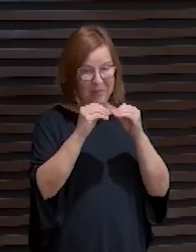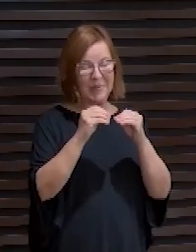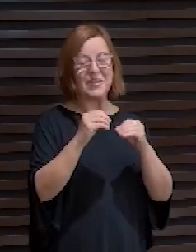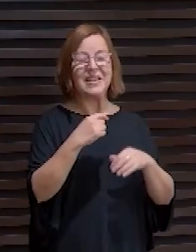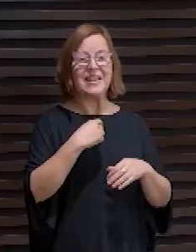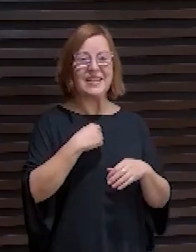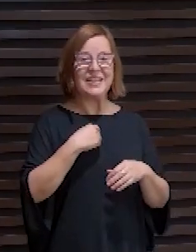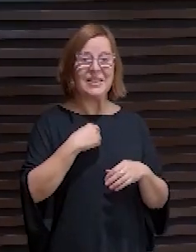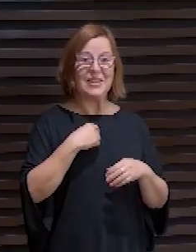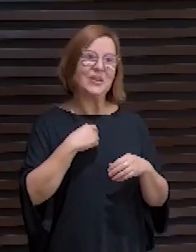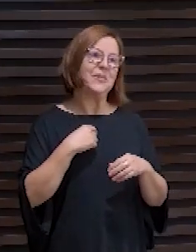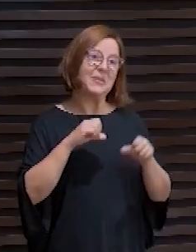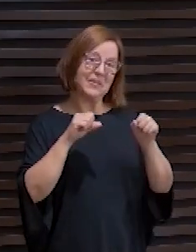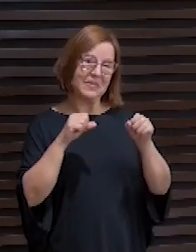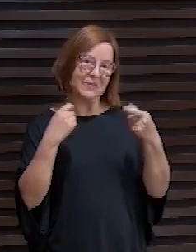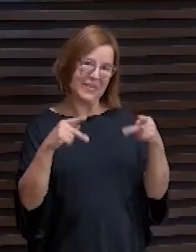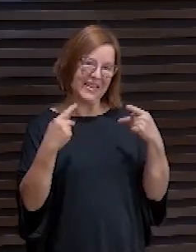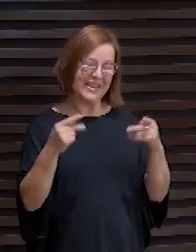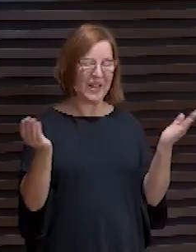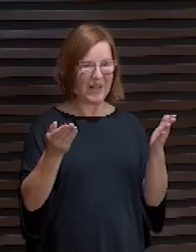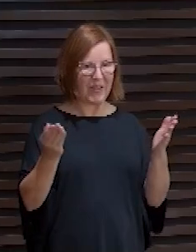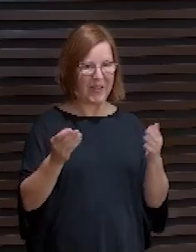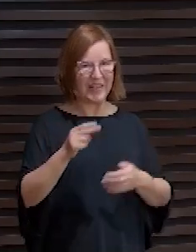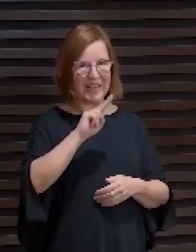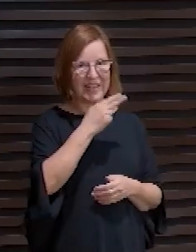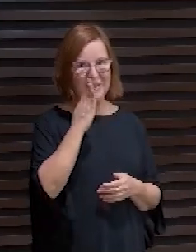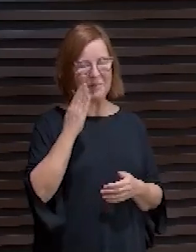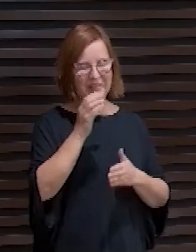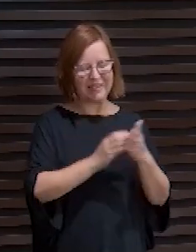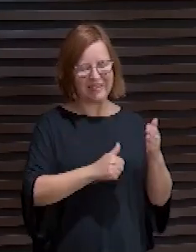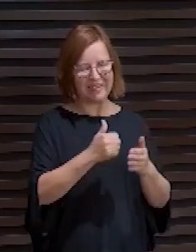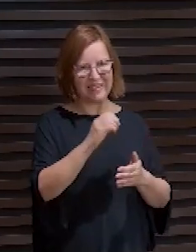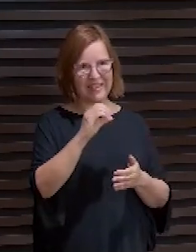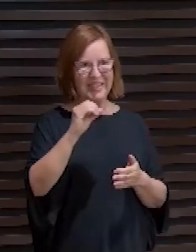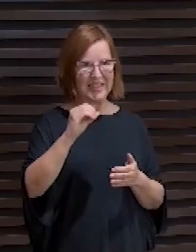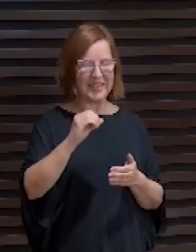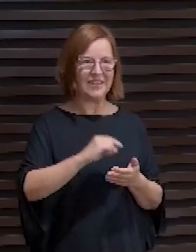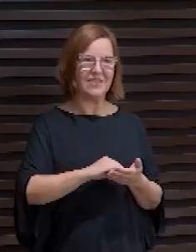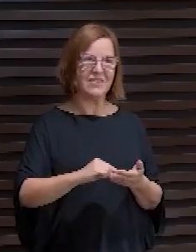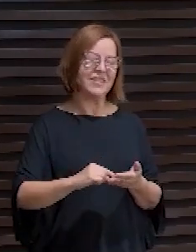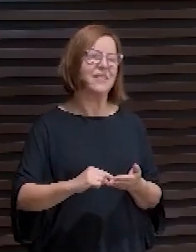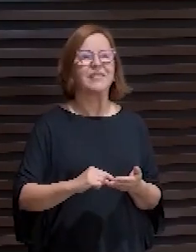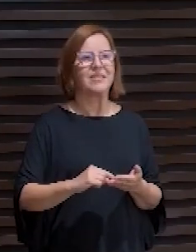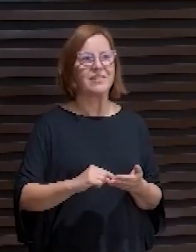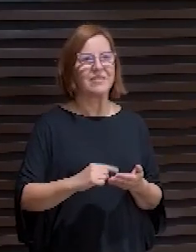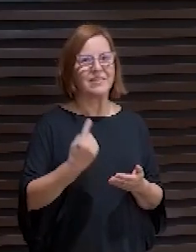texto de Hebreus, capítulo 10, do versículo 19 ao 25, que eu lerei com vocês